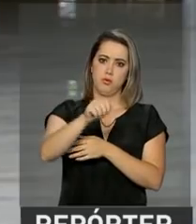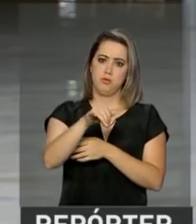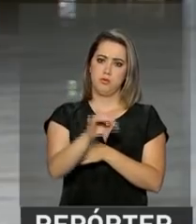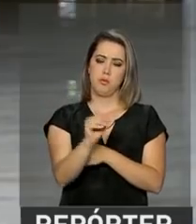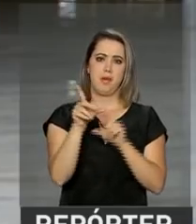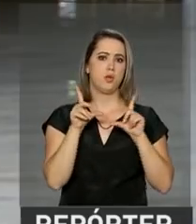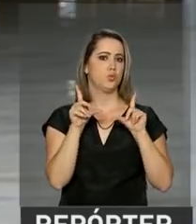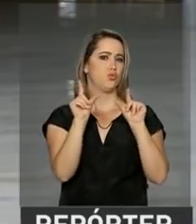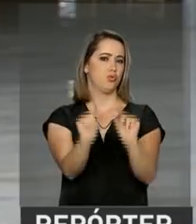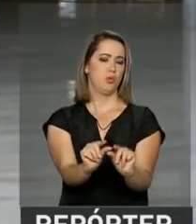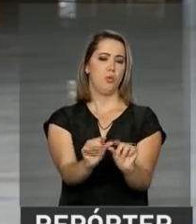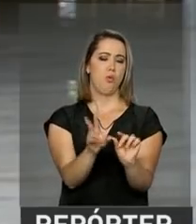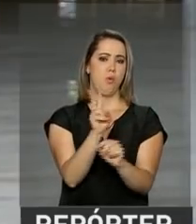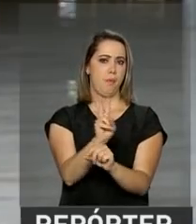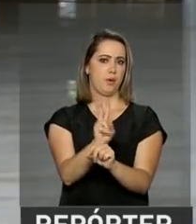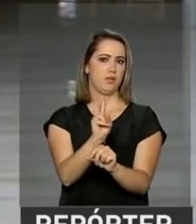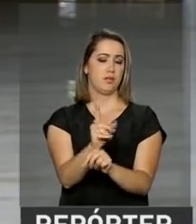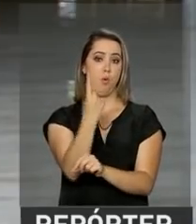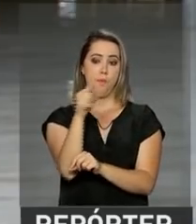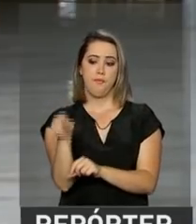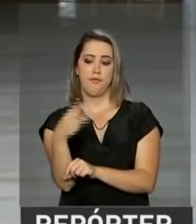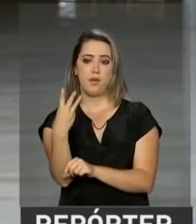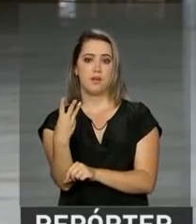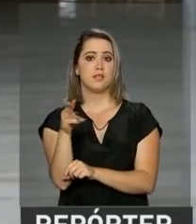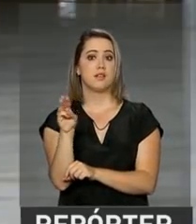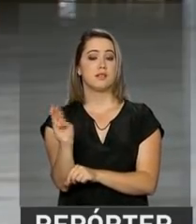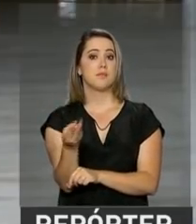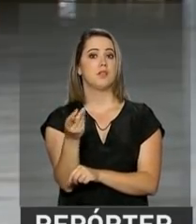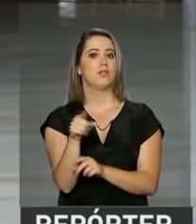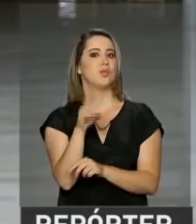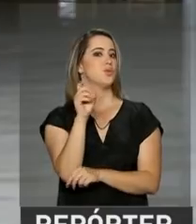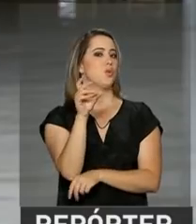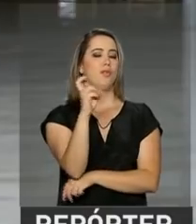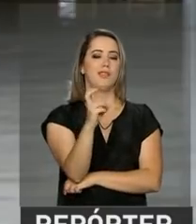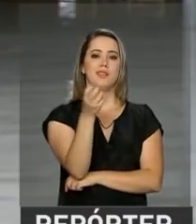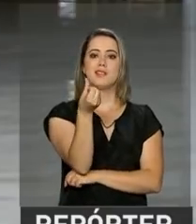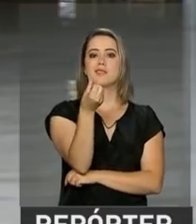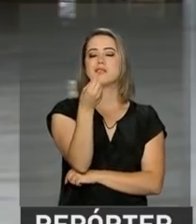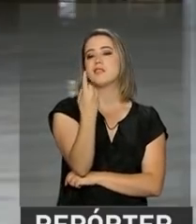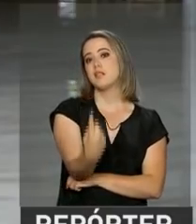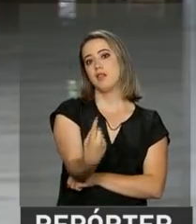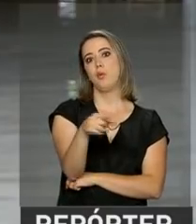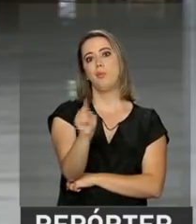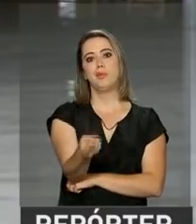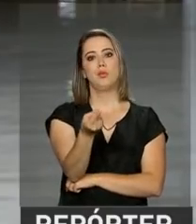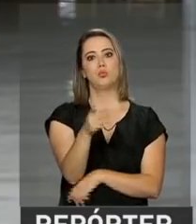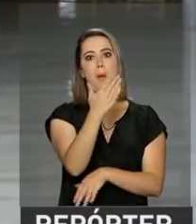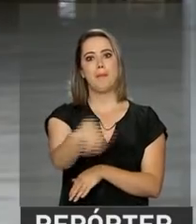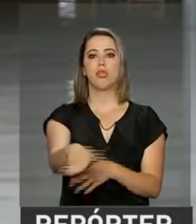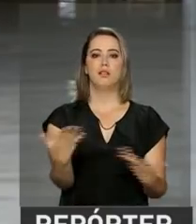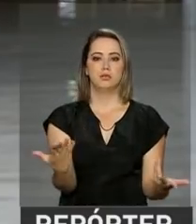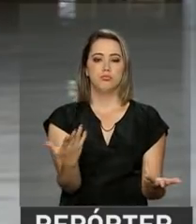parlamentar diminuiu a área de proteção de 1,3 milhão para apenas 561 mil hectares.